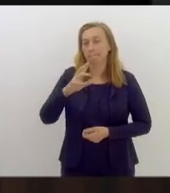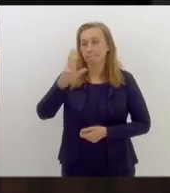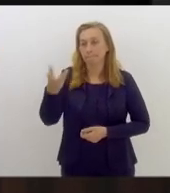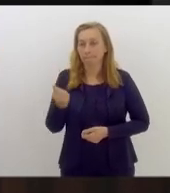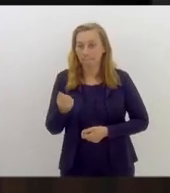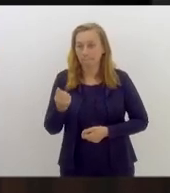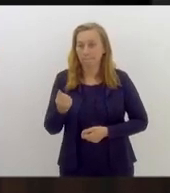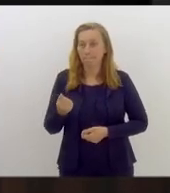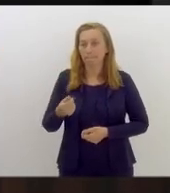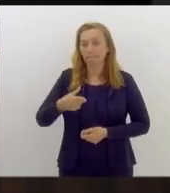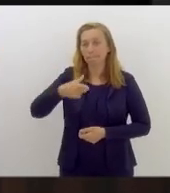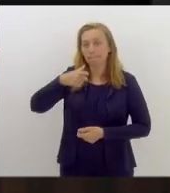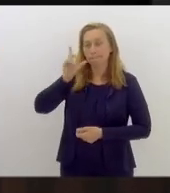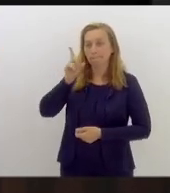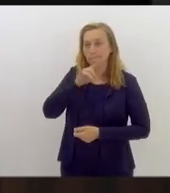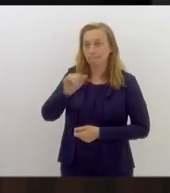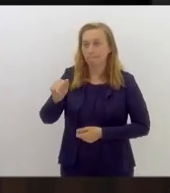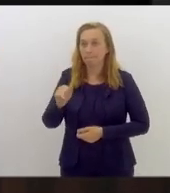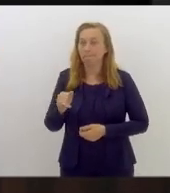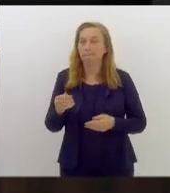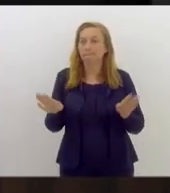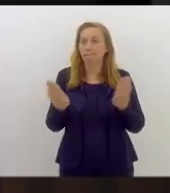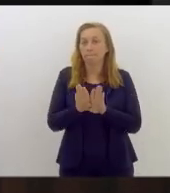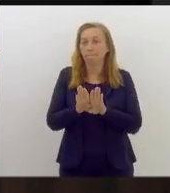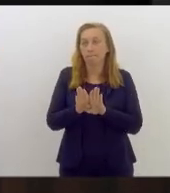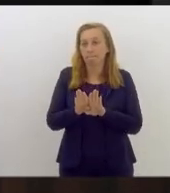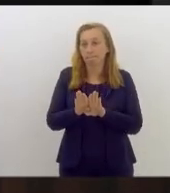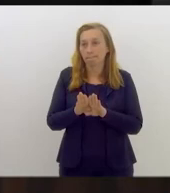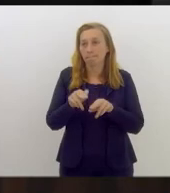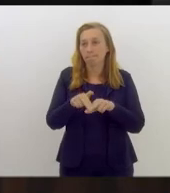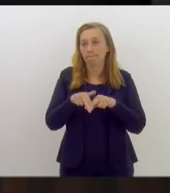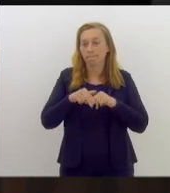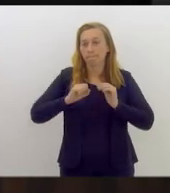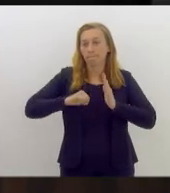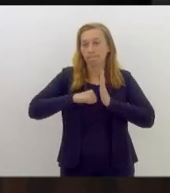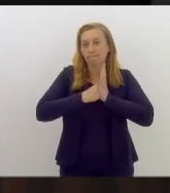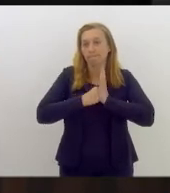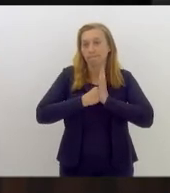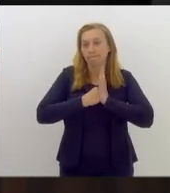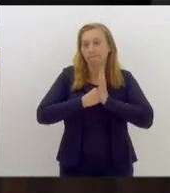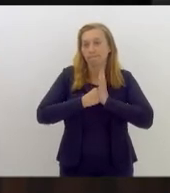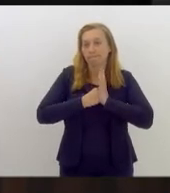ontem, o hospital corre o risco de fechar por conta dos bloqueios